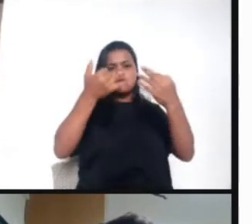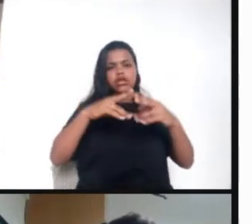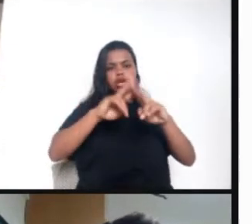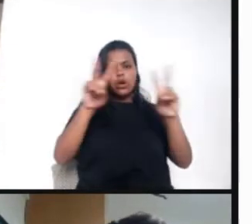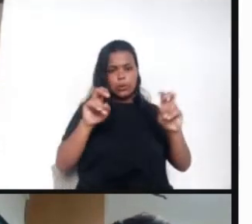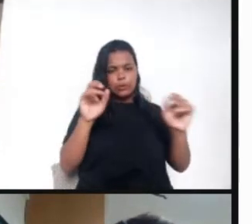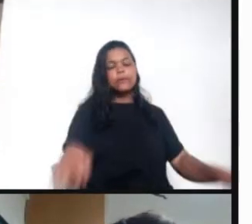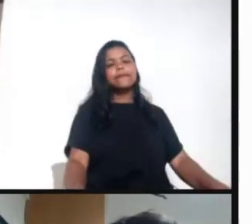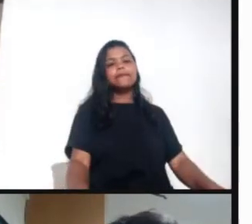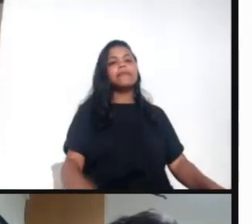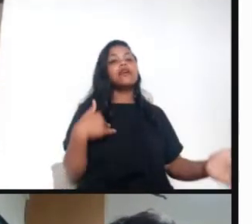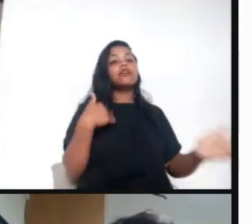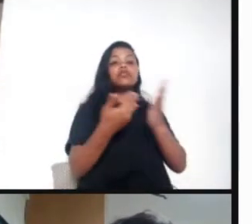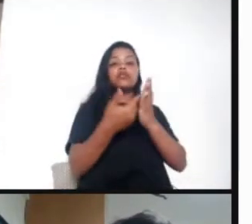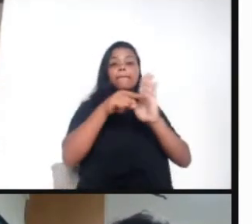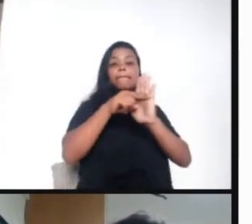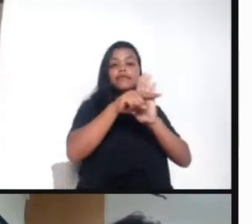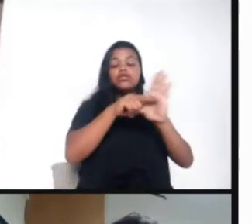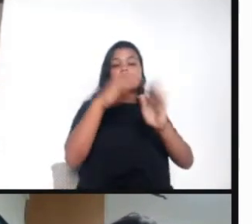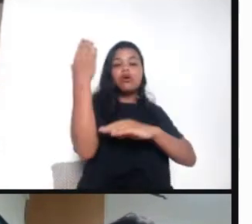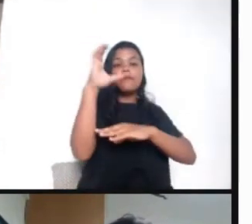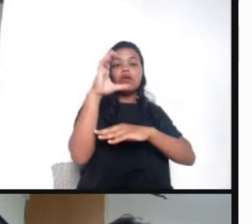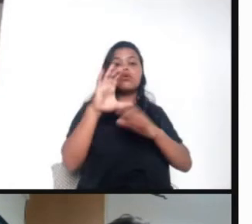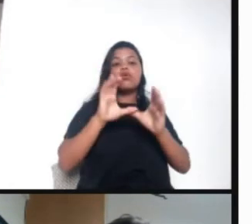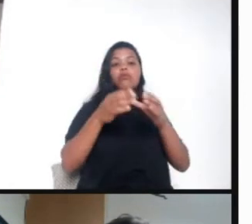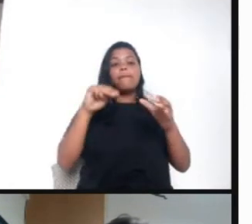estudo publicado pelo grupo de Marsella, ele traz